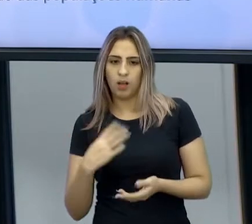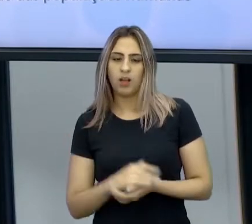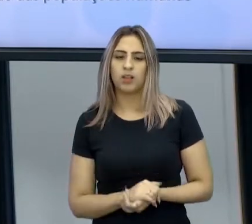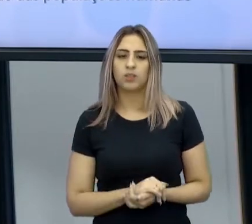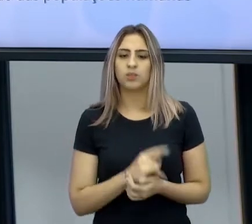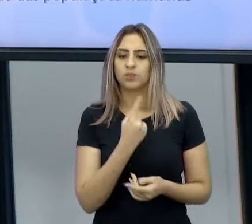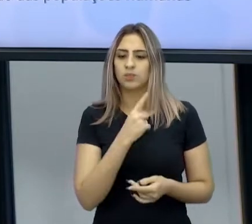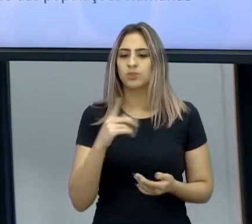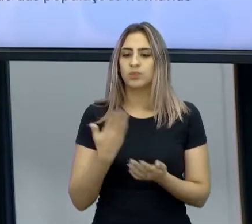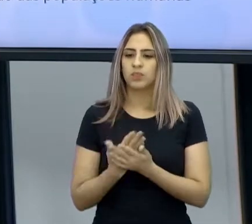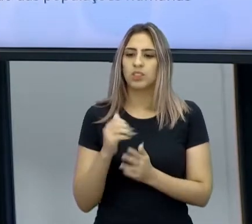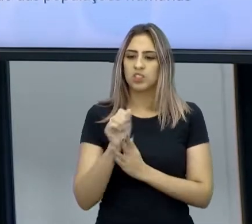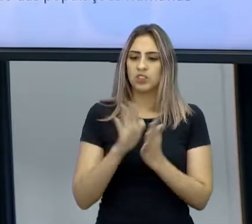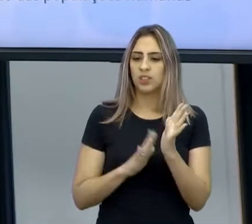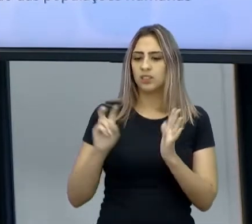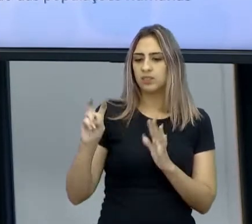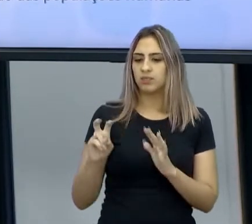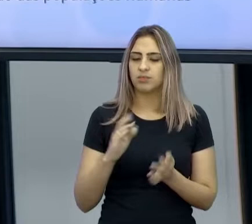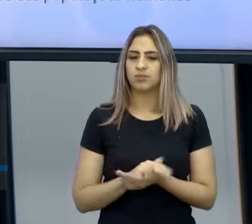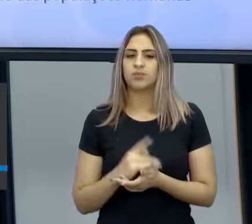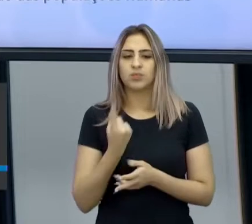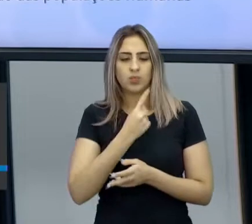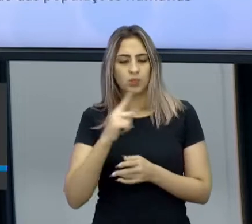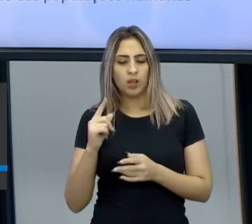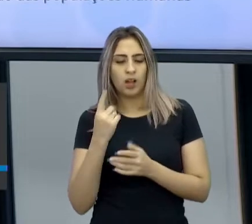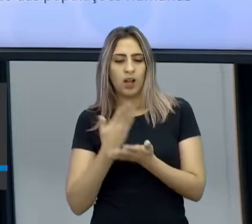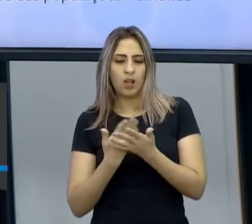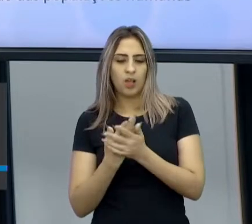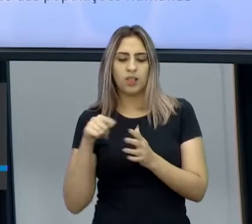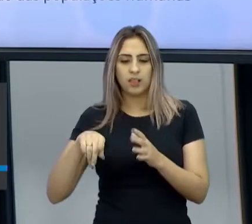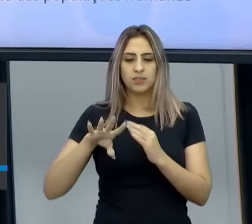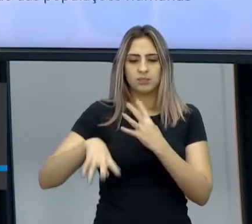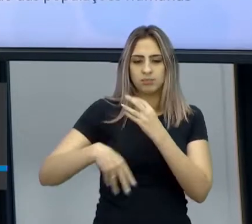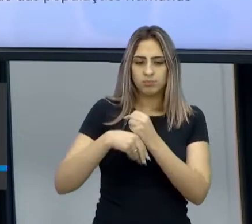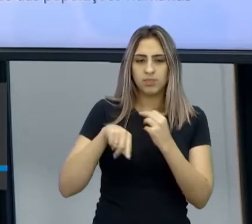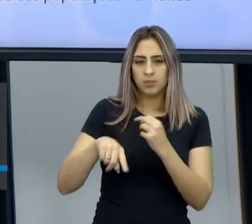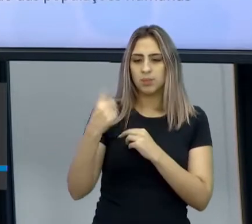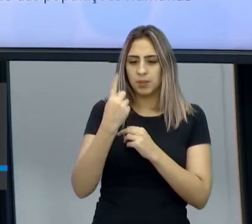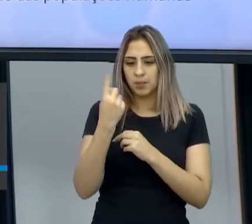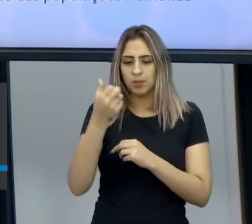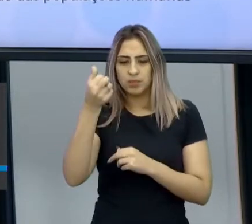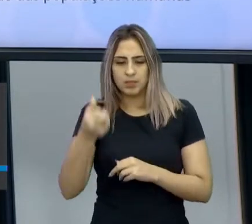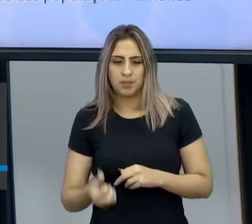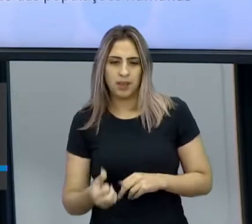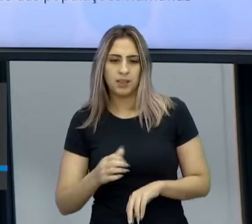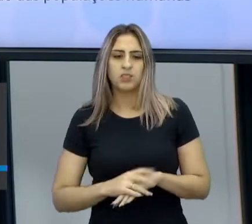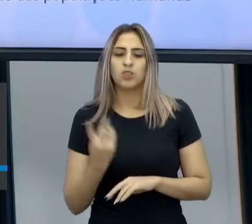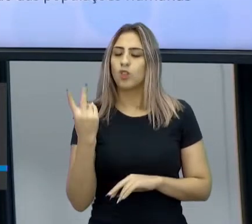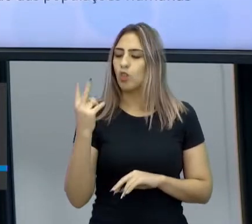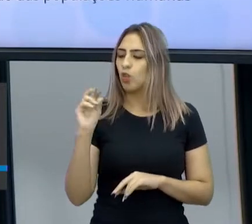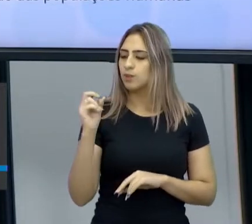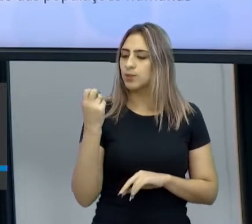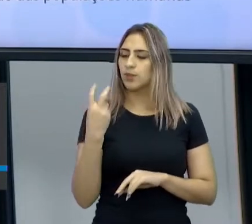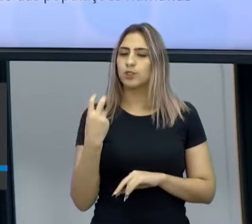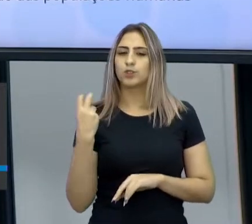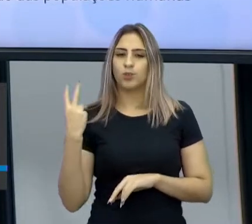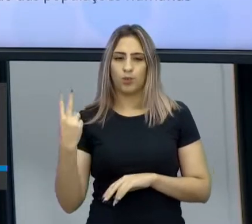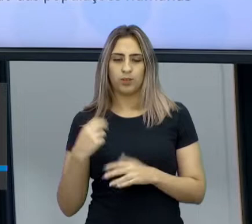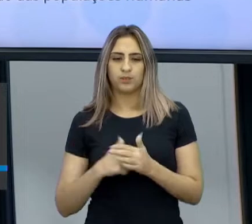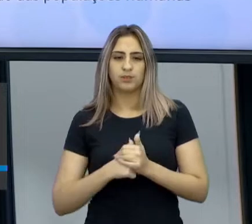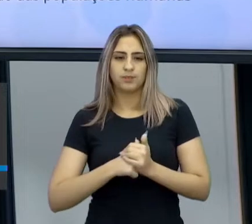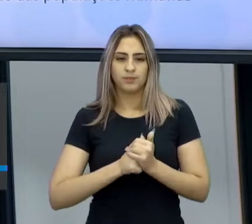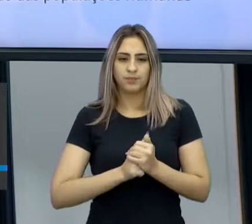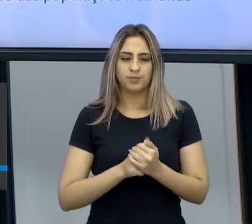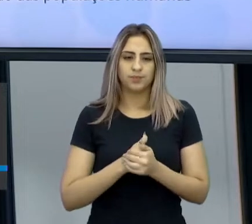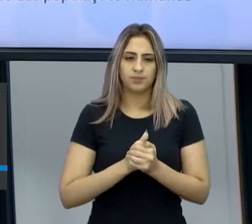né? A última aula da atividade 5, a última aula deste componente do primeiro semestre de 2022, aí